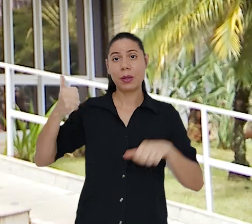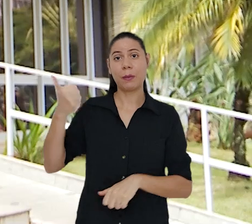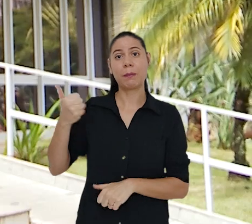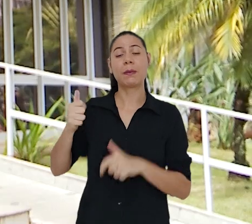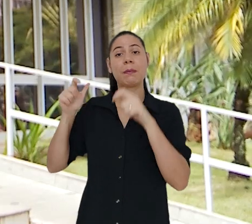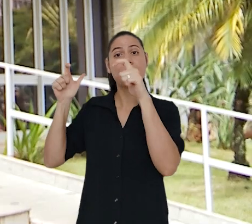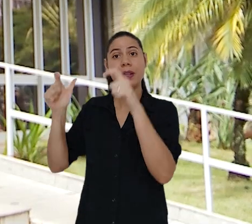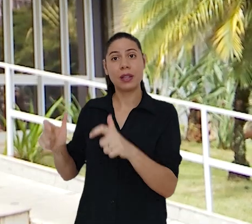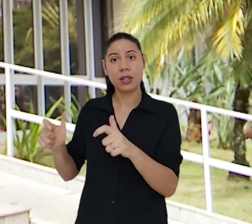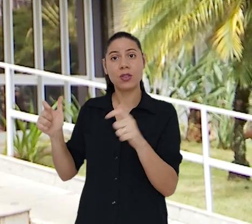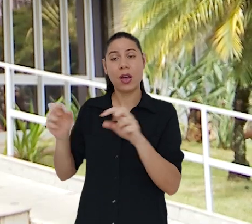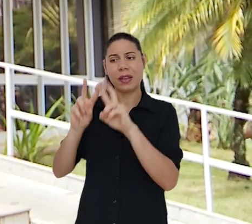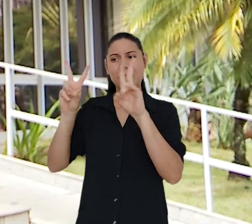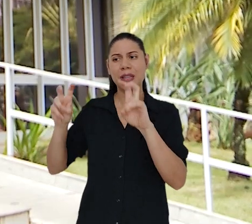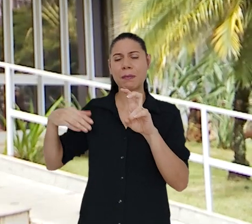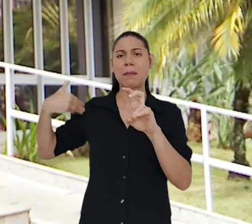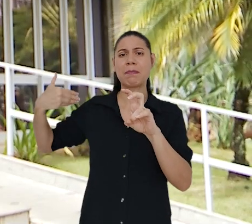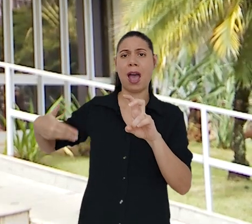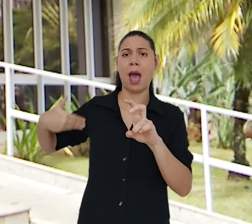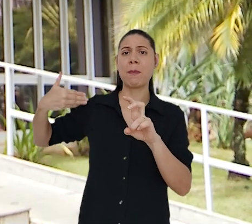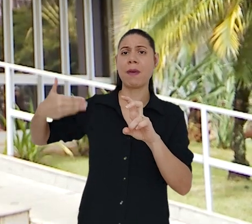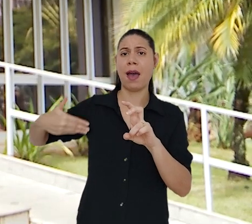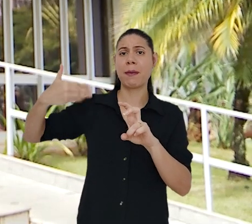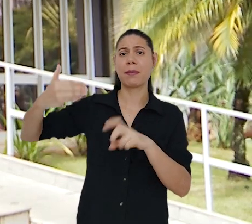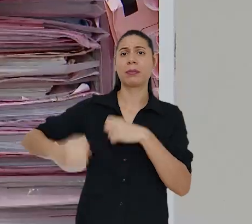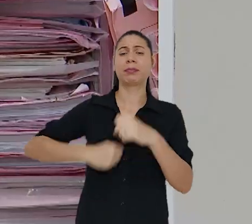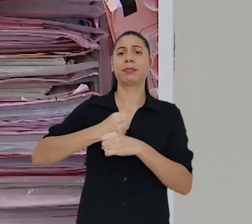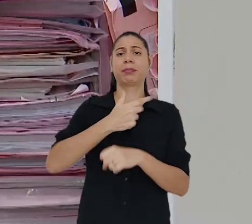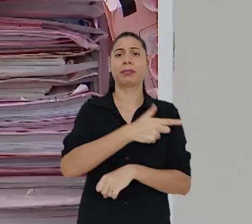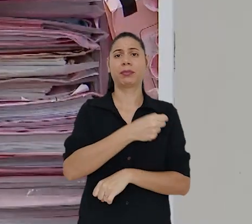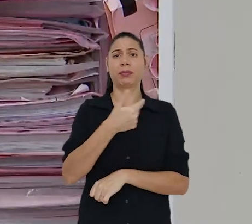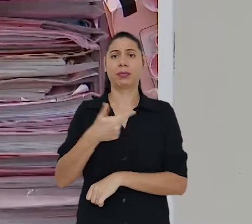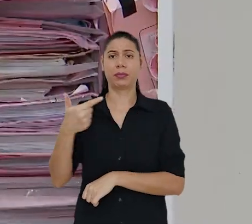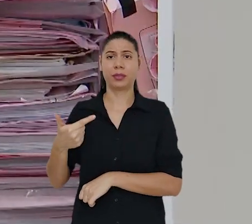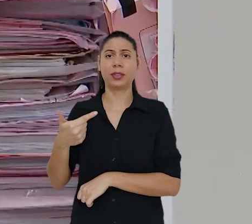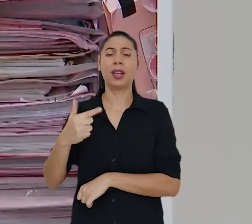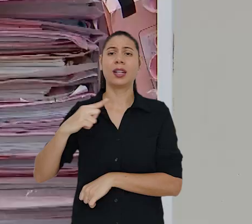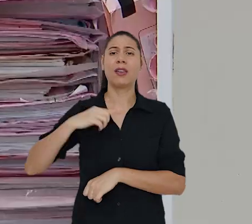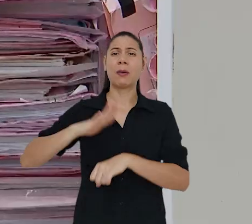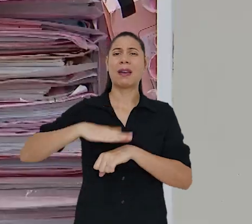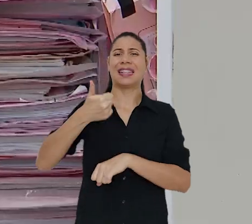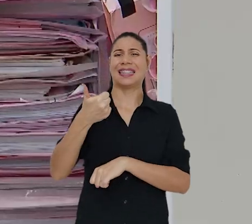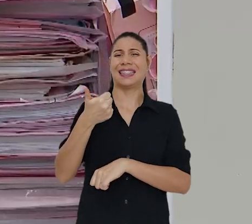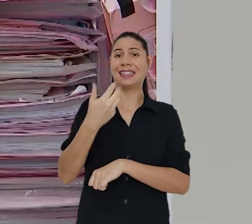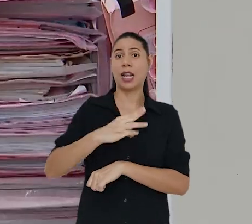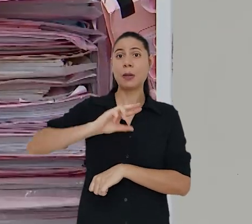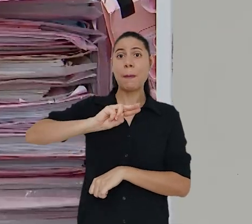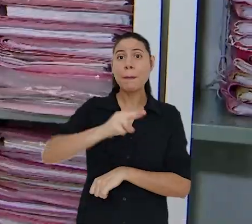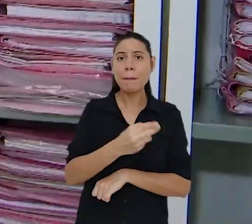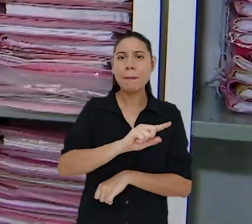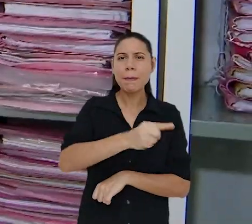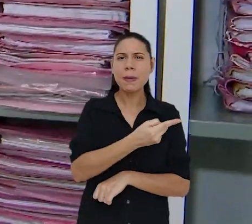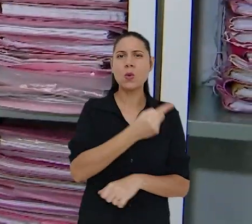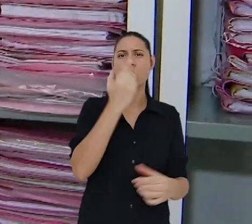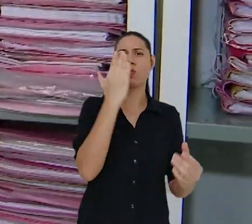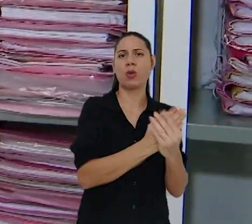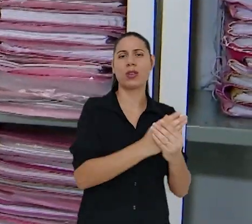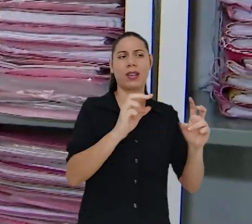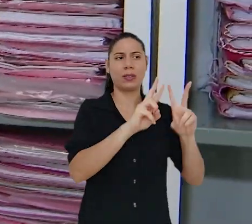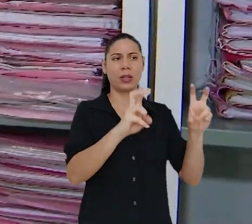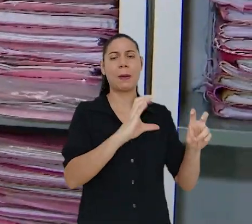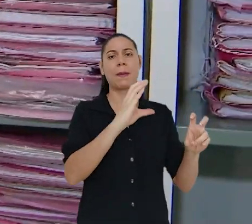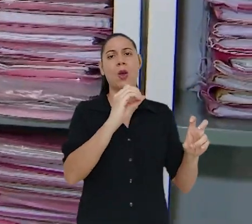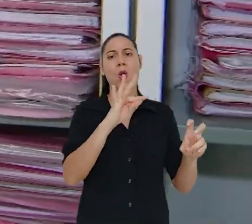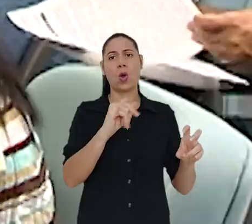Regional Federal da Primeira Região, a questão é recorrente. Em 2022, foram julgados mais de 13 mil processos que tratam